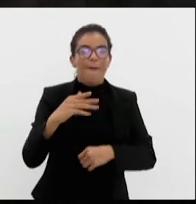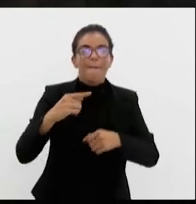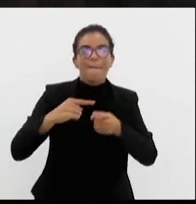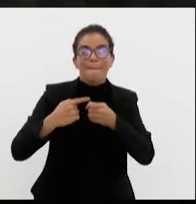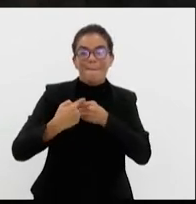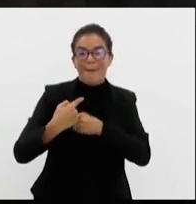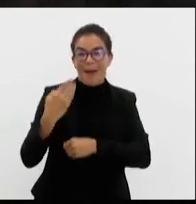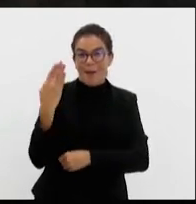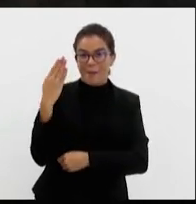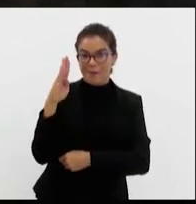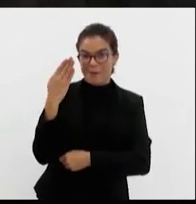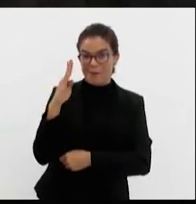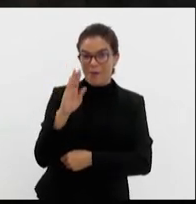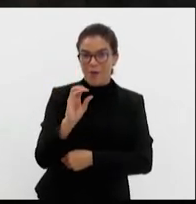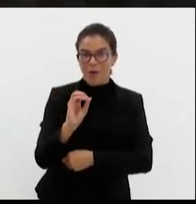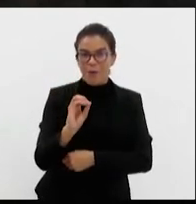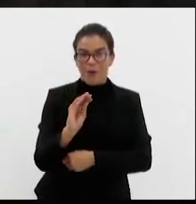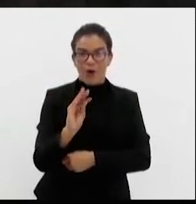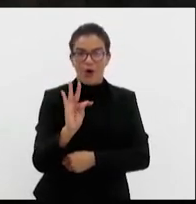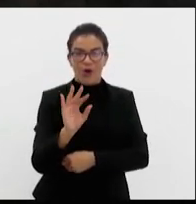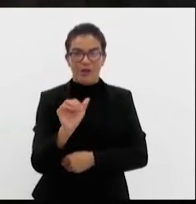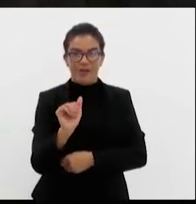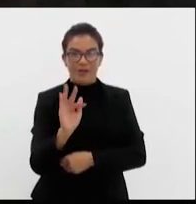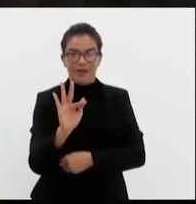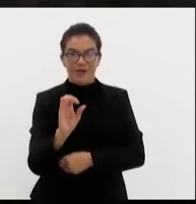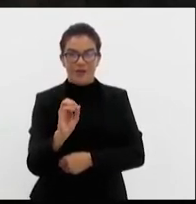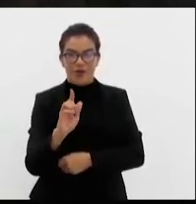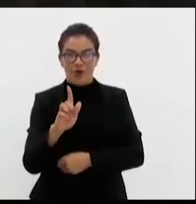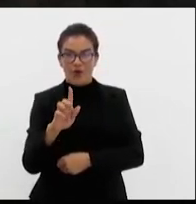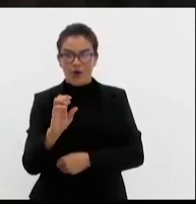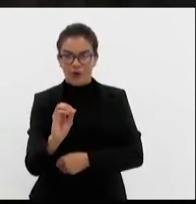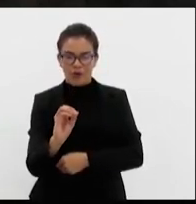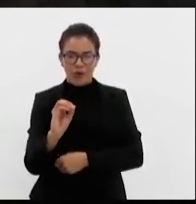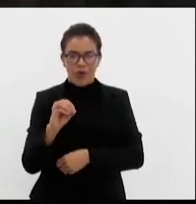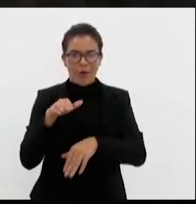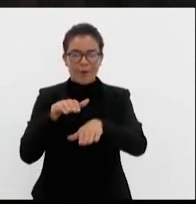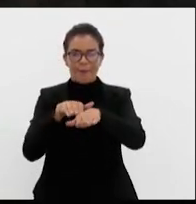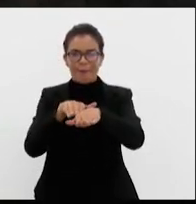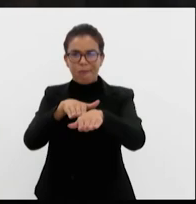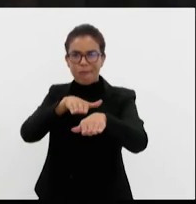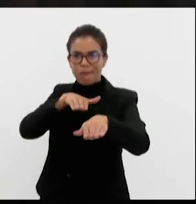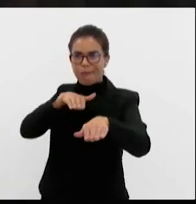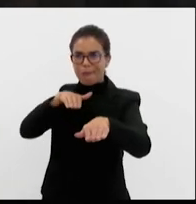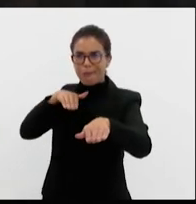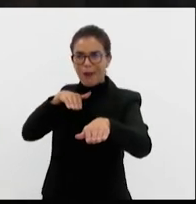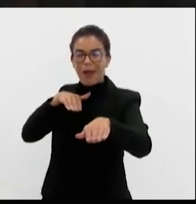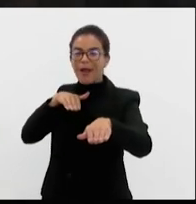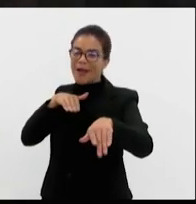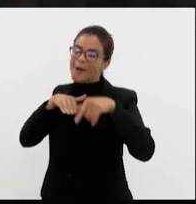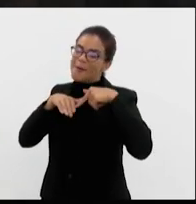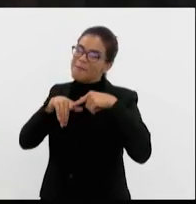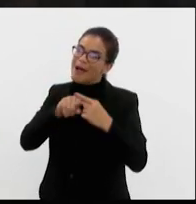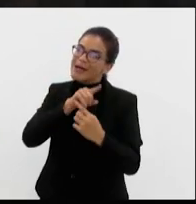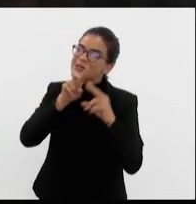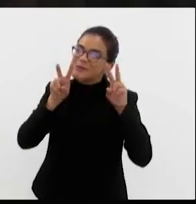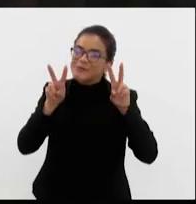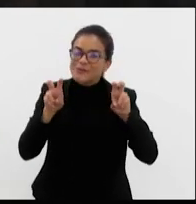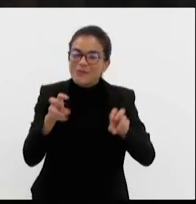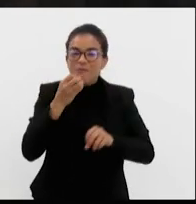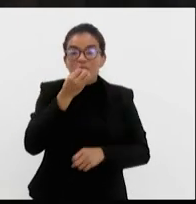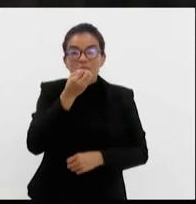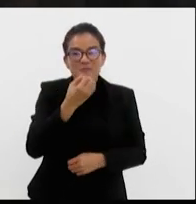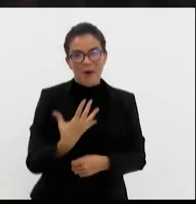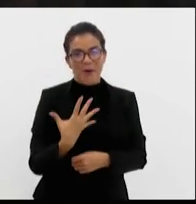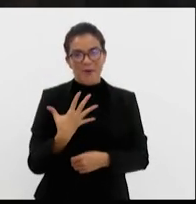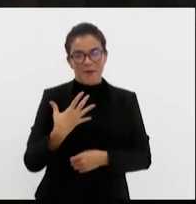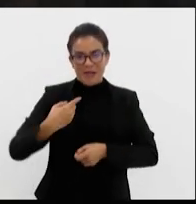de hoje é em Botafogo, tem uma porção de rua interditada, etc., mas a causa é absolutamente boa,